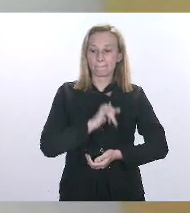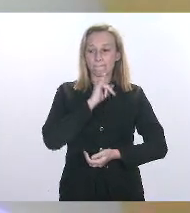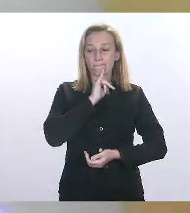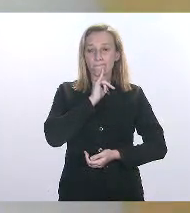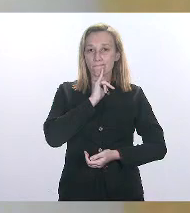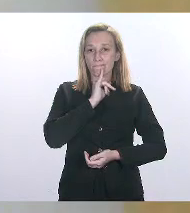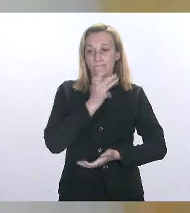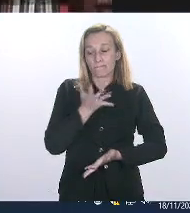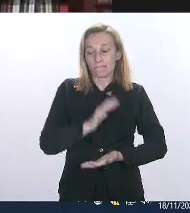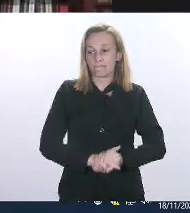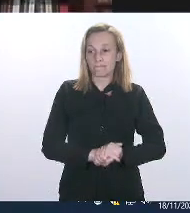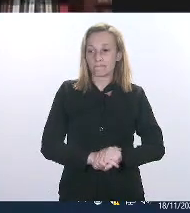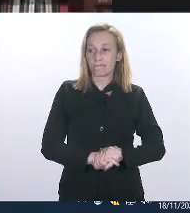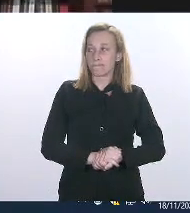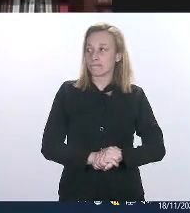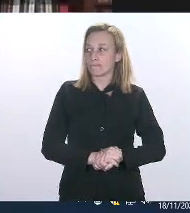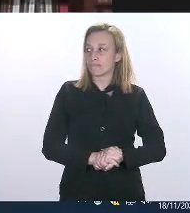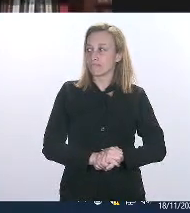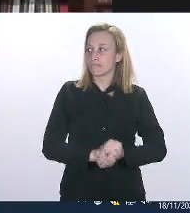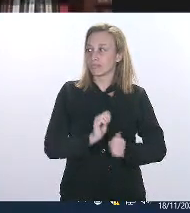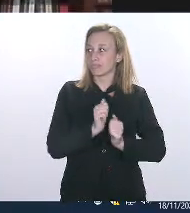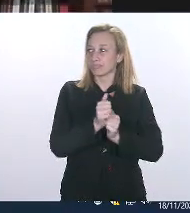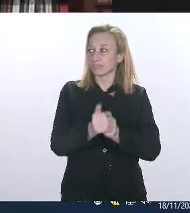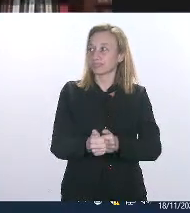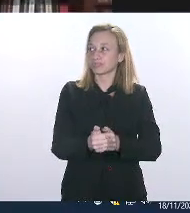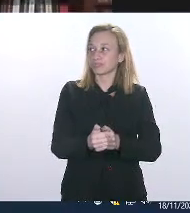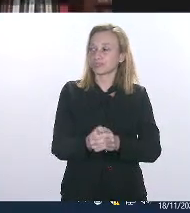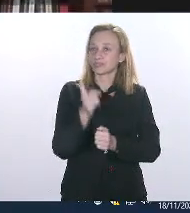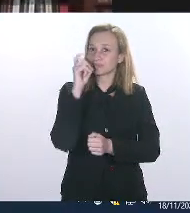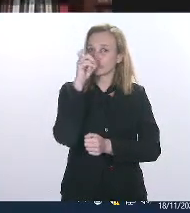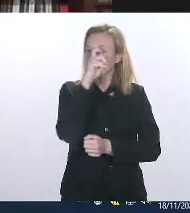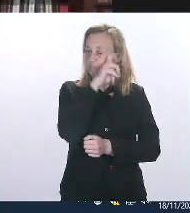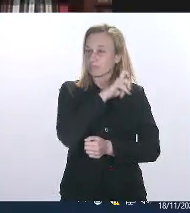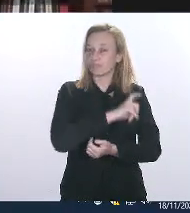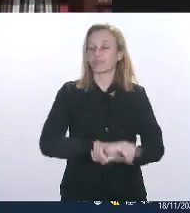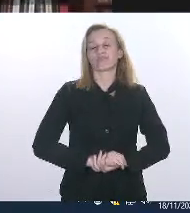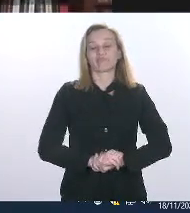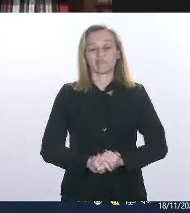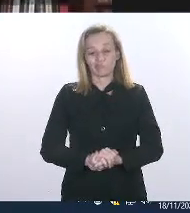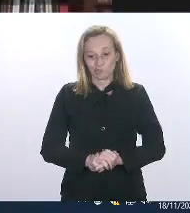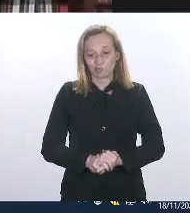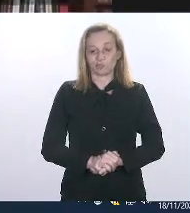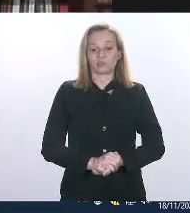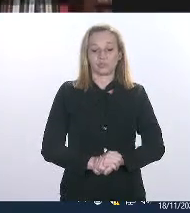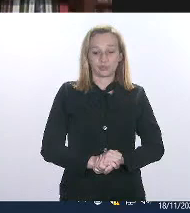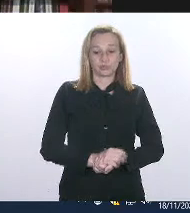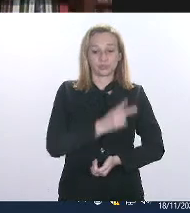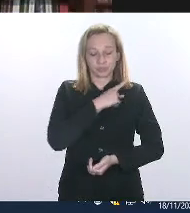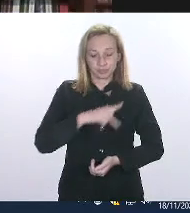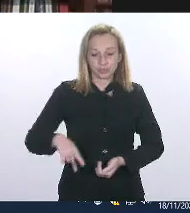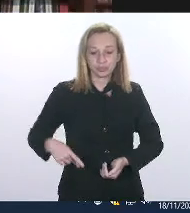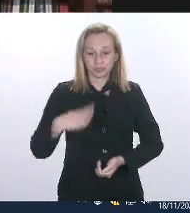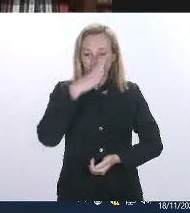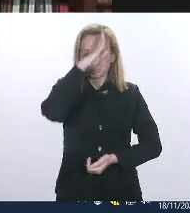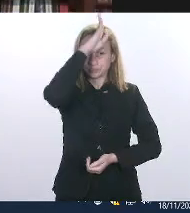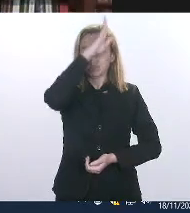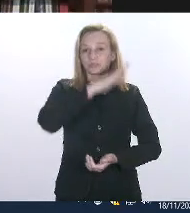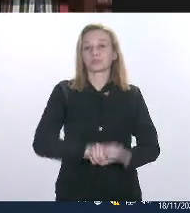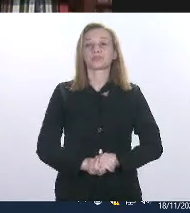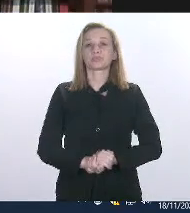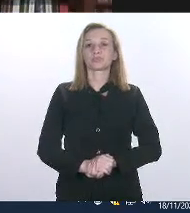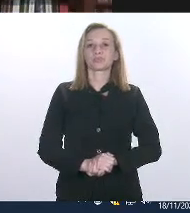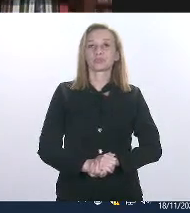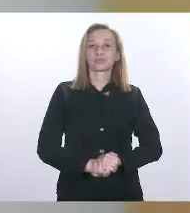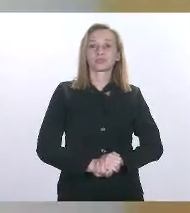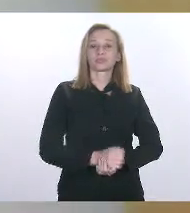Infelizmente, no Cefet, a situação segue muito difícil e dramática. O presidente da República, Jair Bolsonaro, se